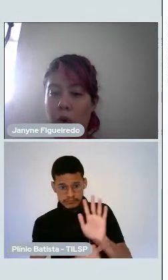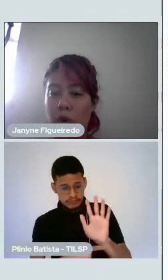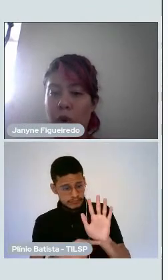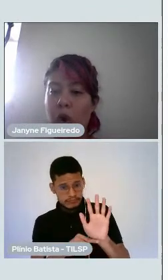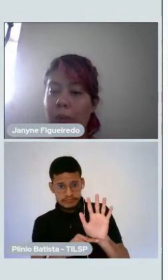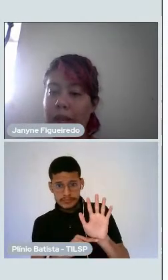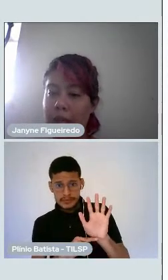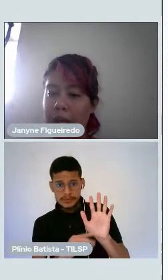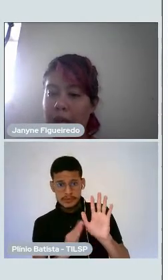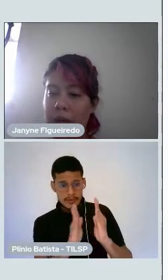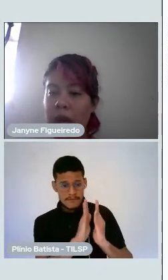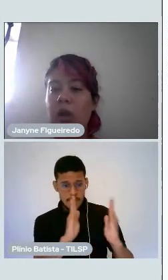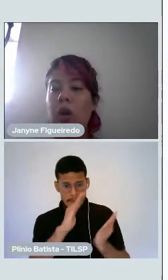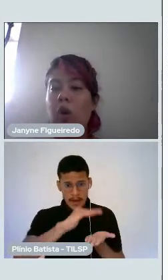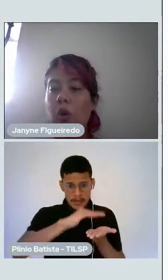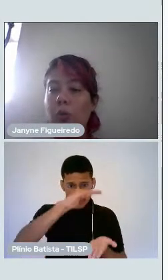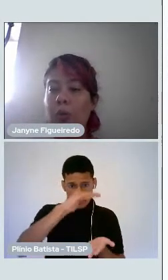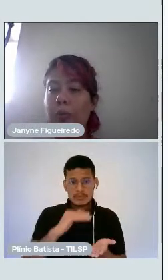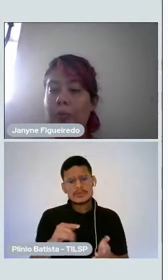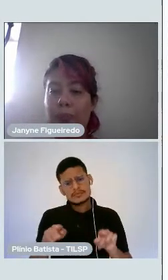pedra, osso ou madeira.